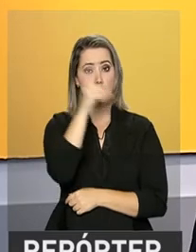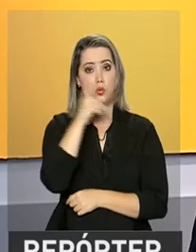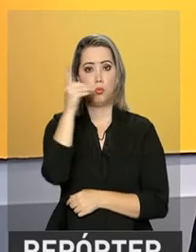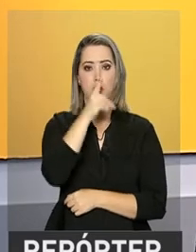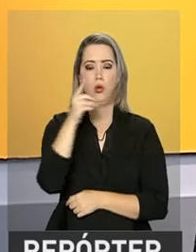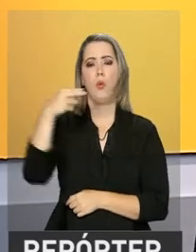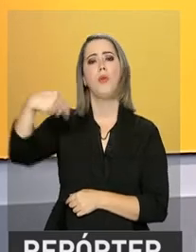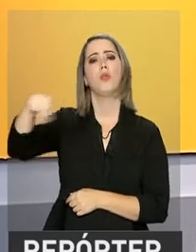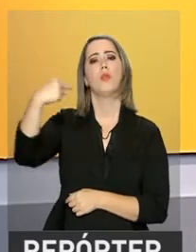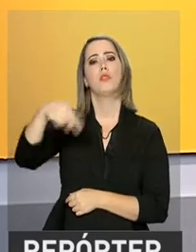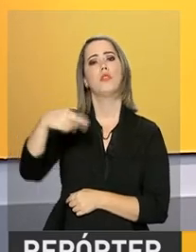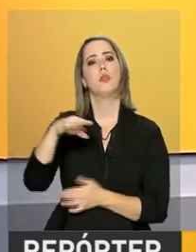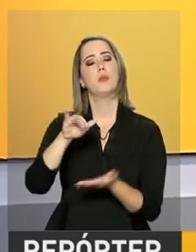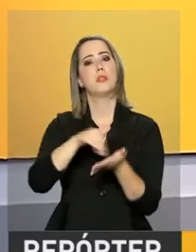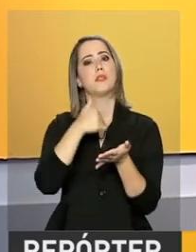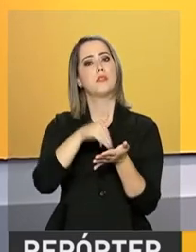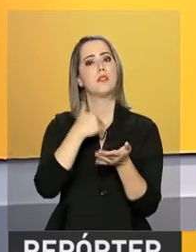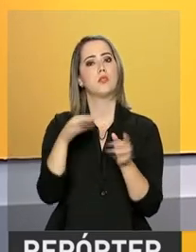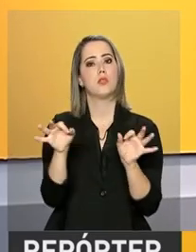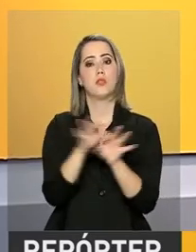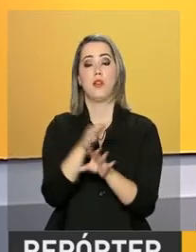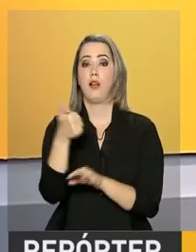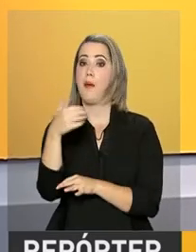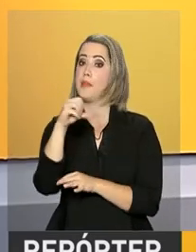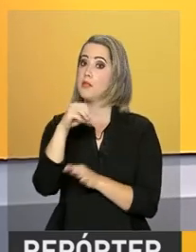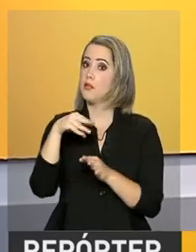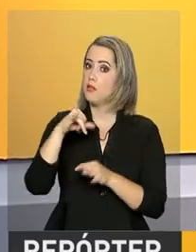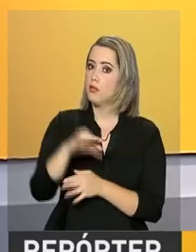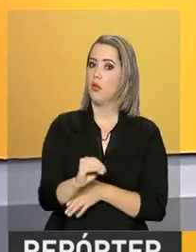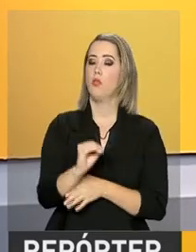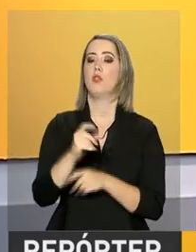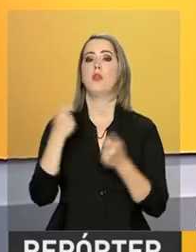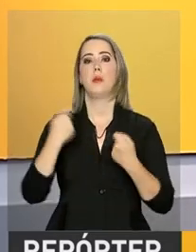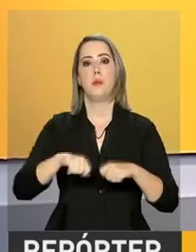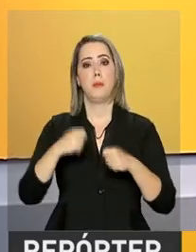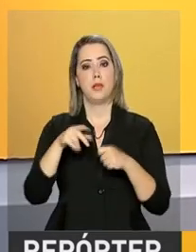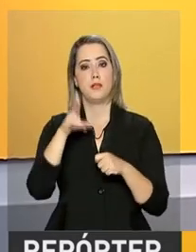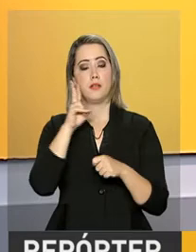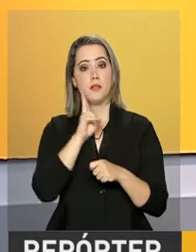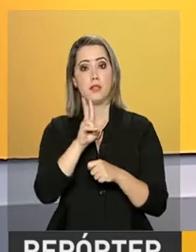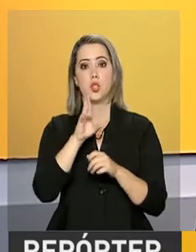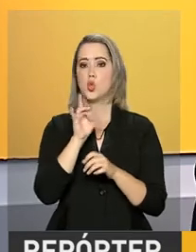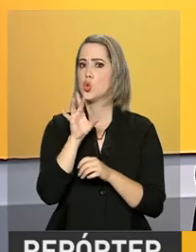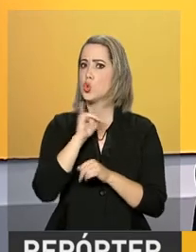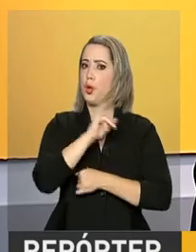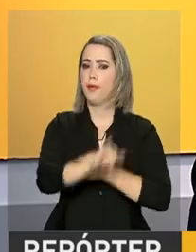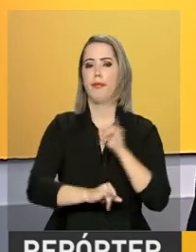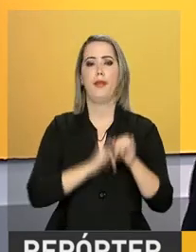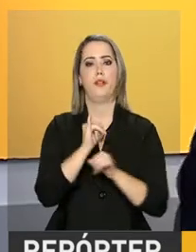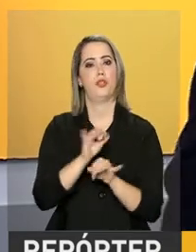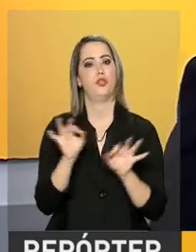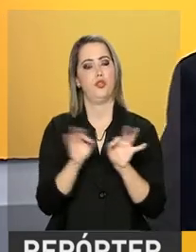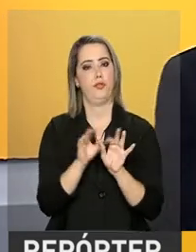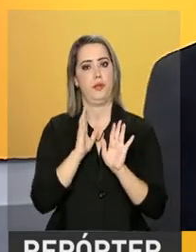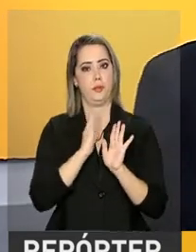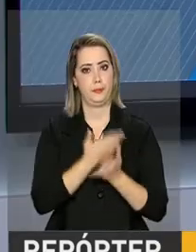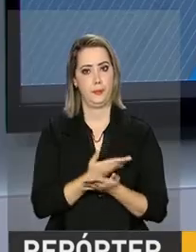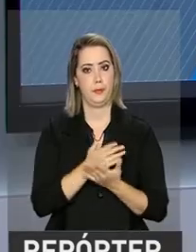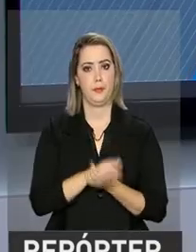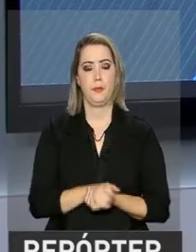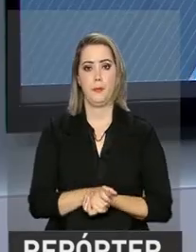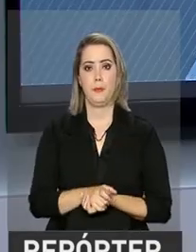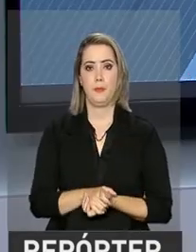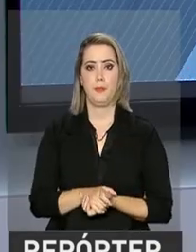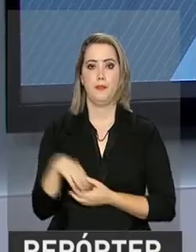as inscrições terminam no próximo dia 19 de maio e devem ser feitas exclusivamente pela internet